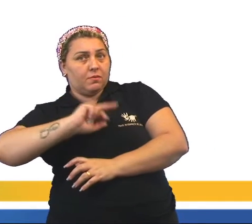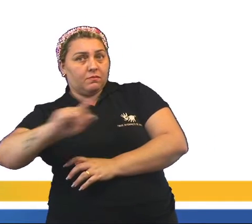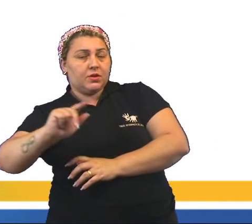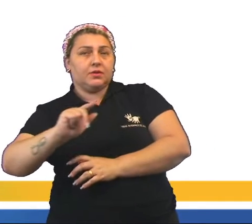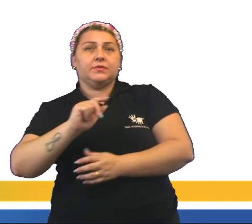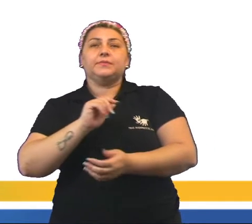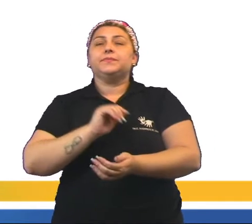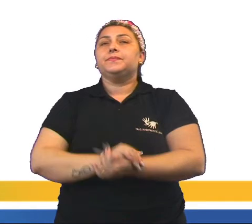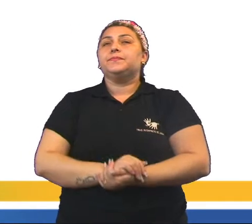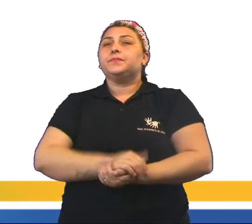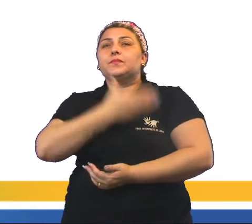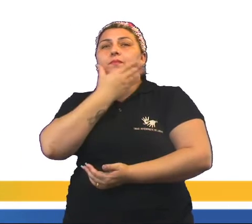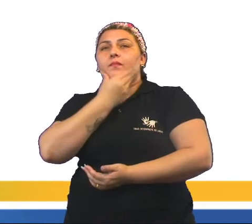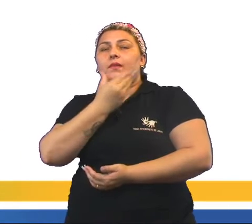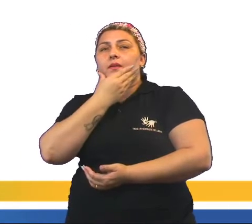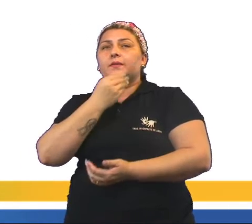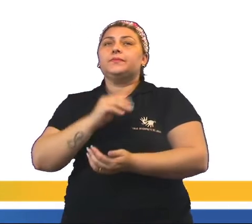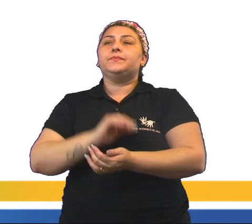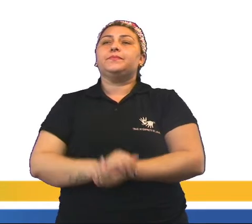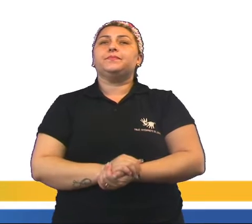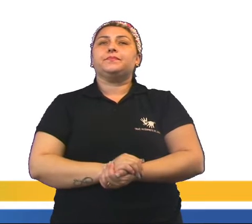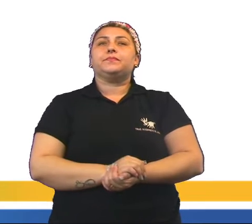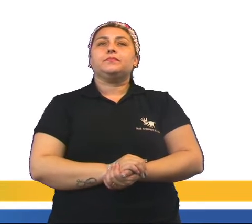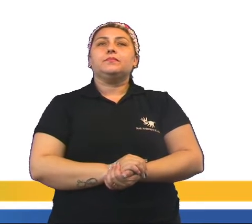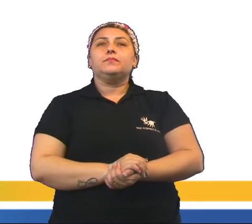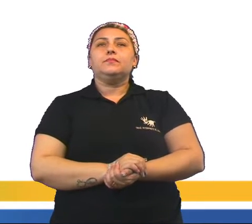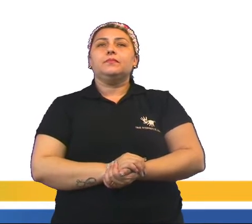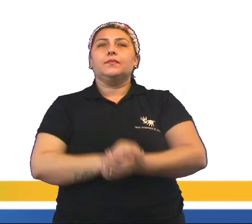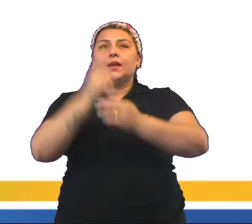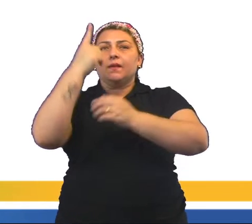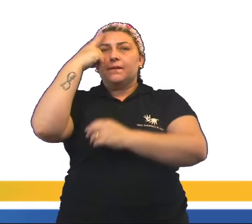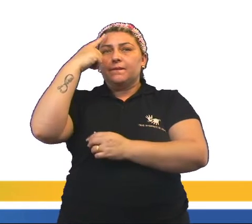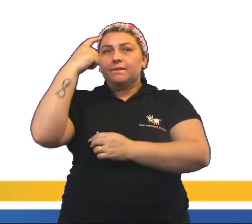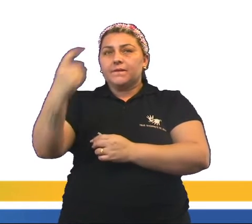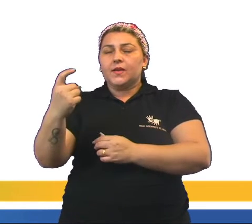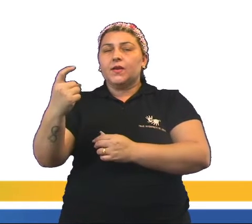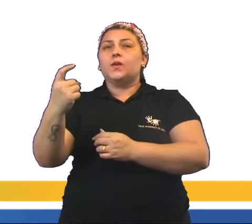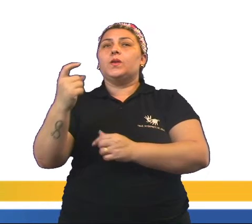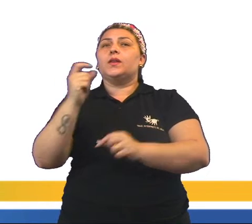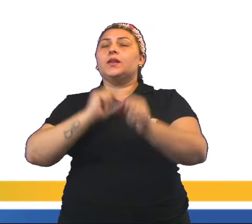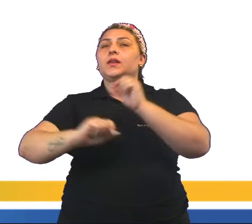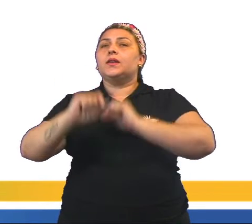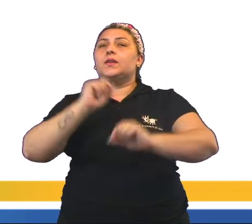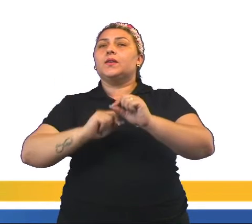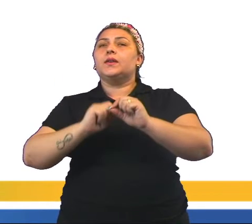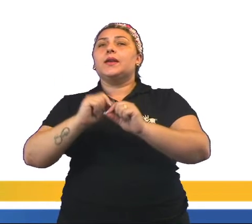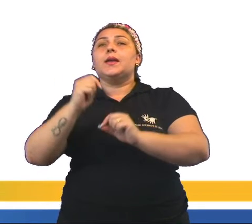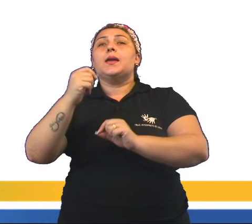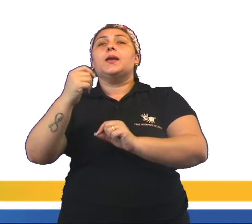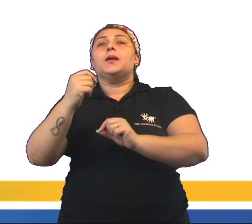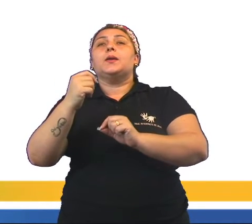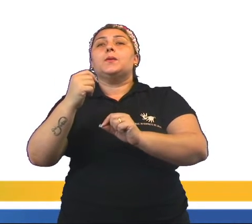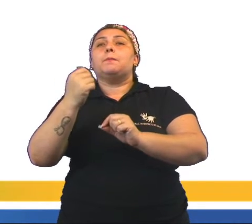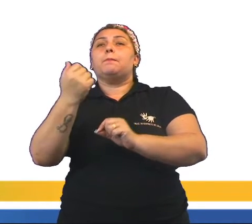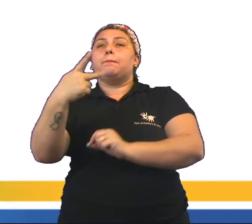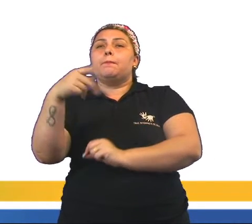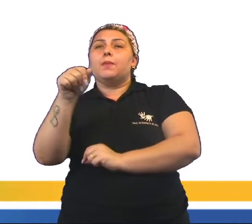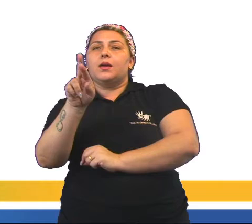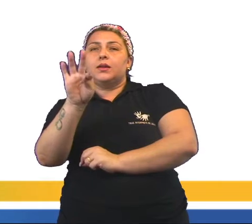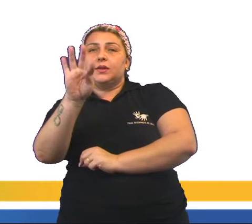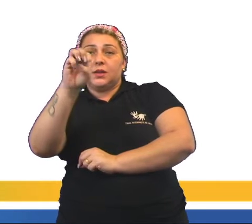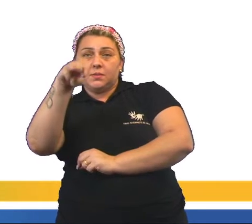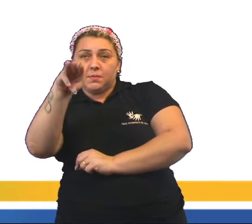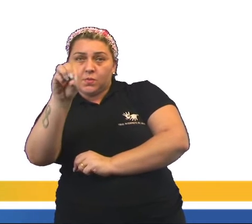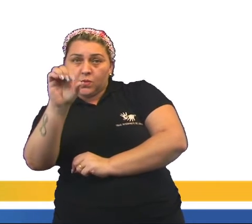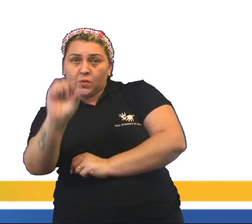os apetites sexuais do homem. Violência patrimonial, reter,